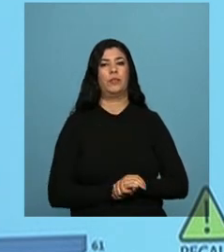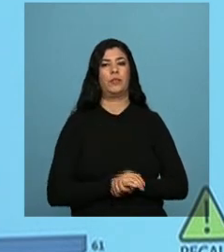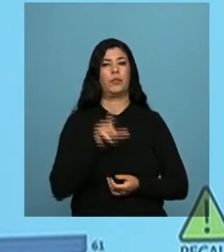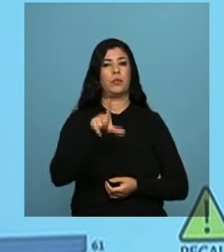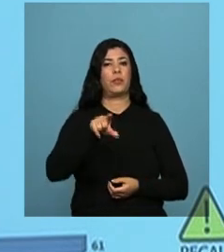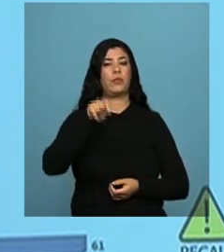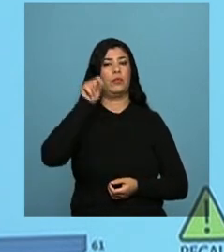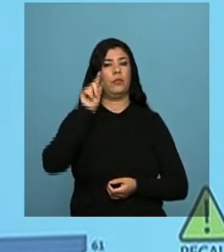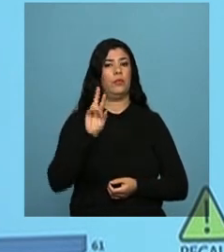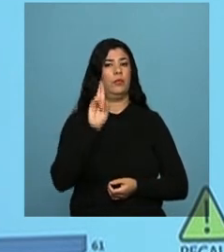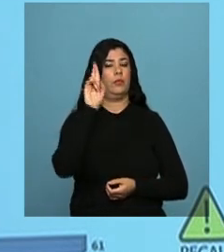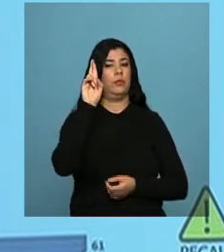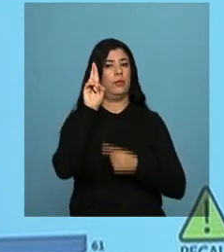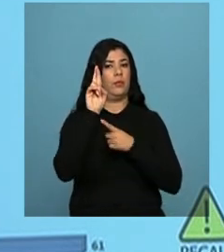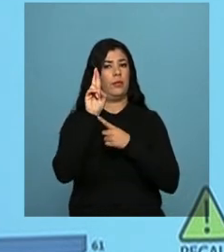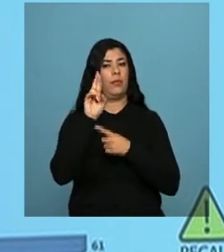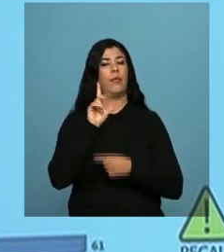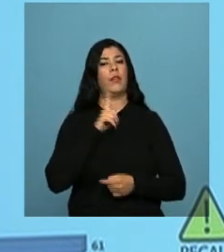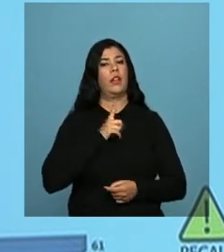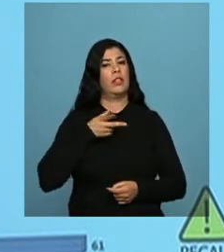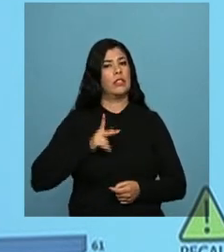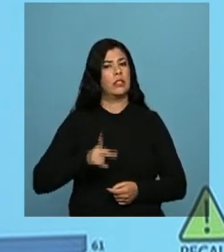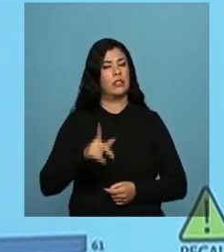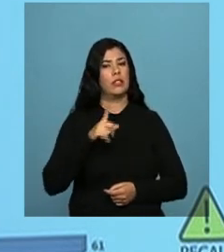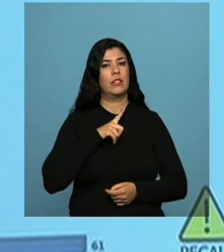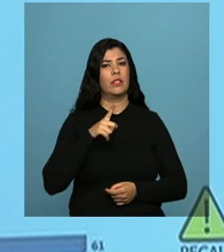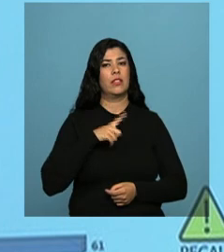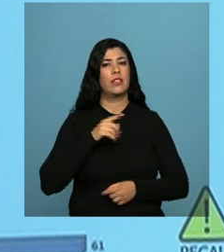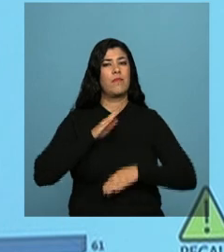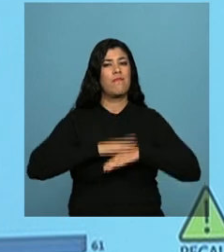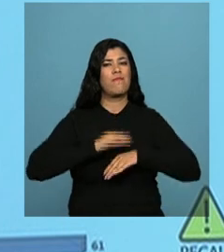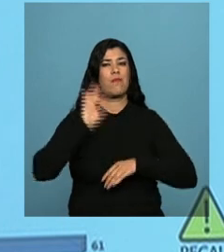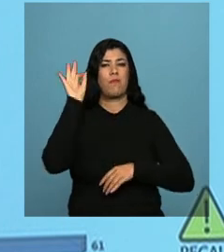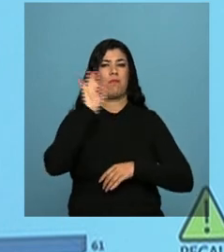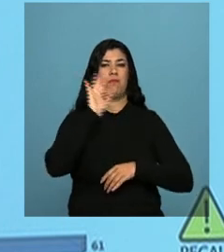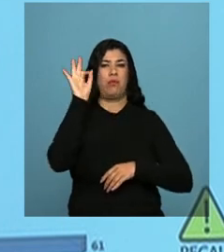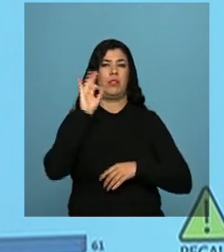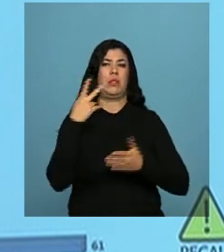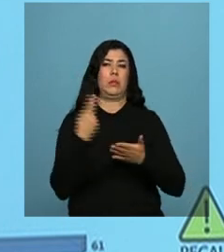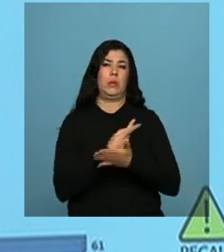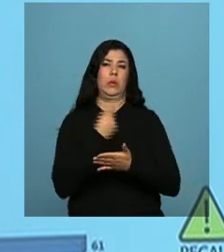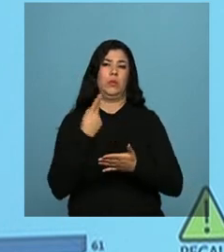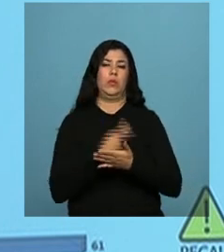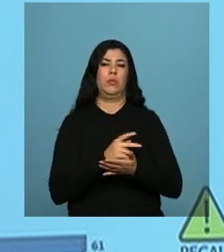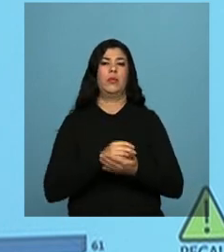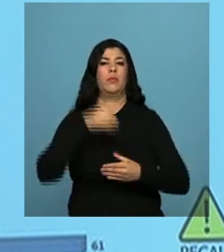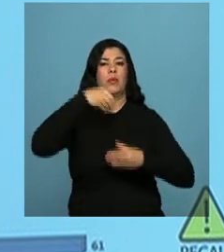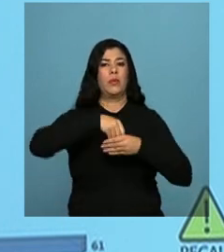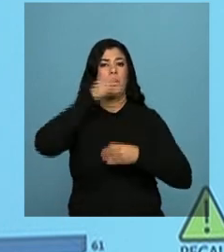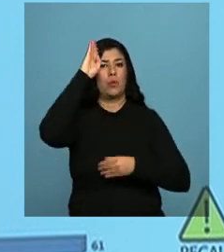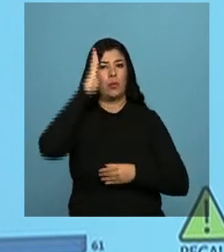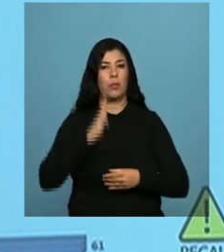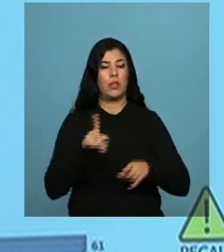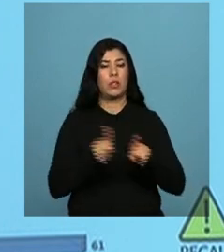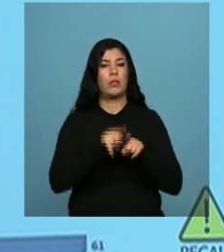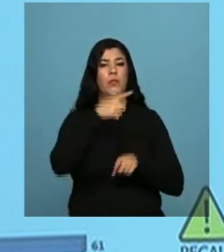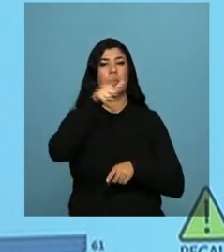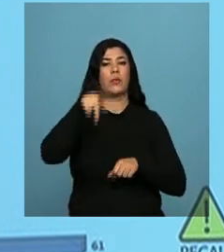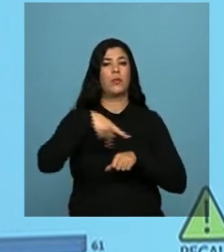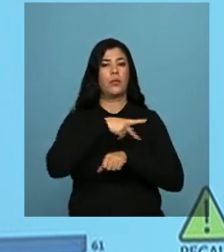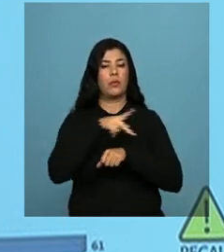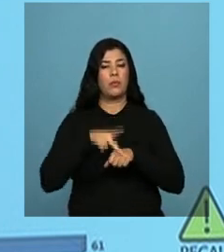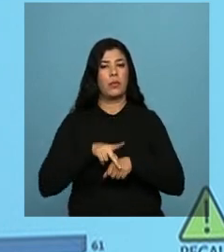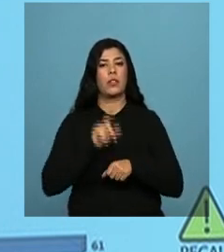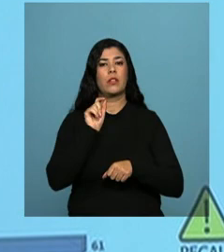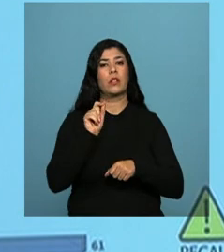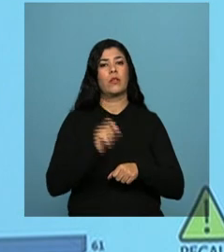de destacamos aí que sempre os automotores são a maioria no Brasil né Não só no Brasil vocês vão ver que depois eu tenho os dados